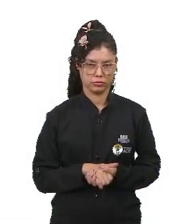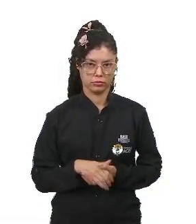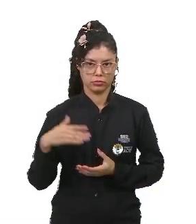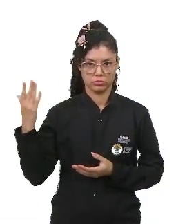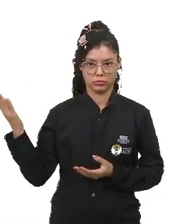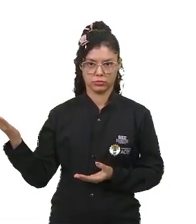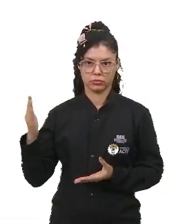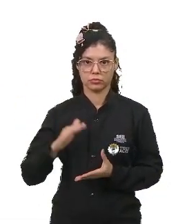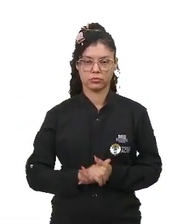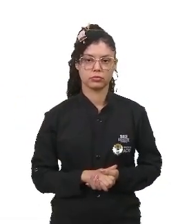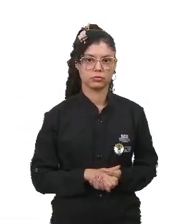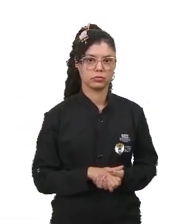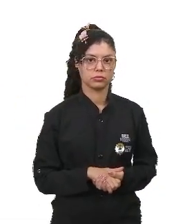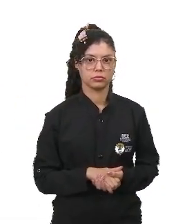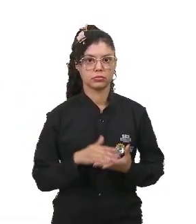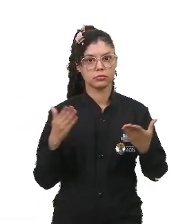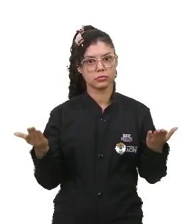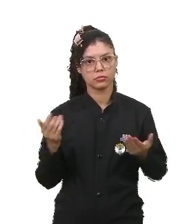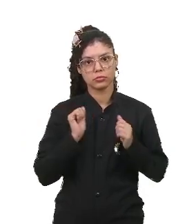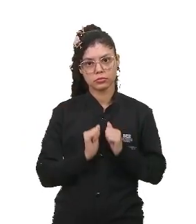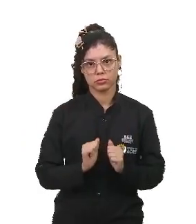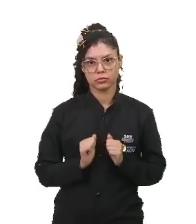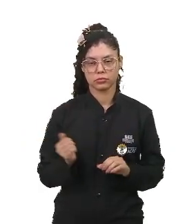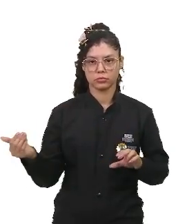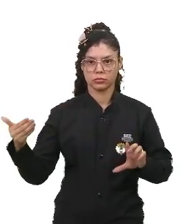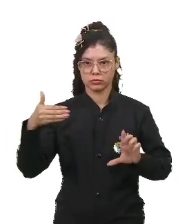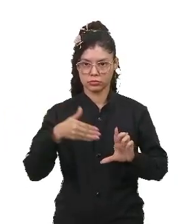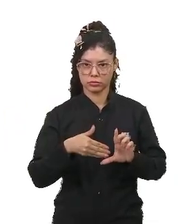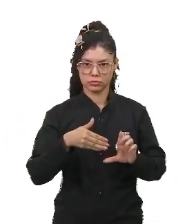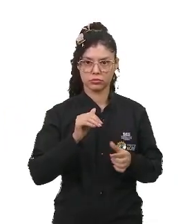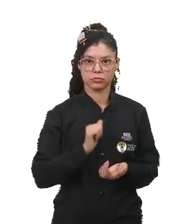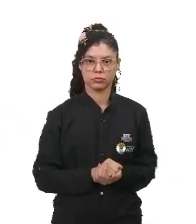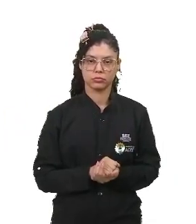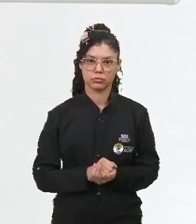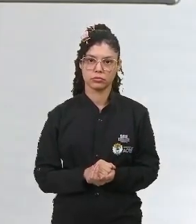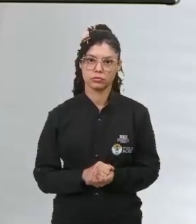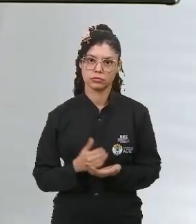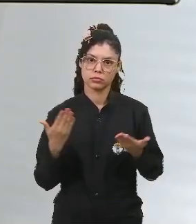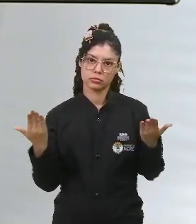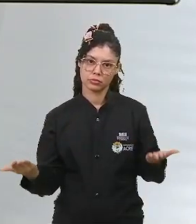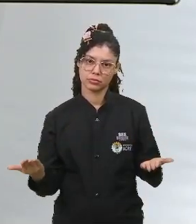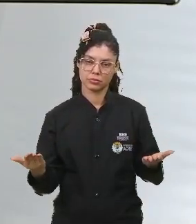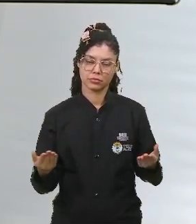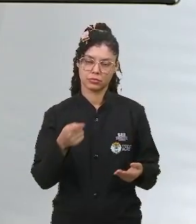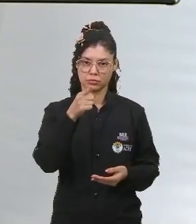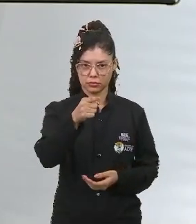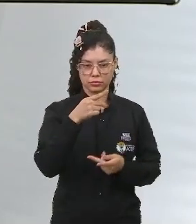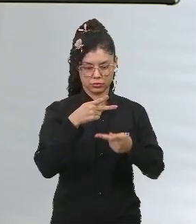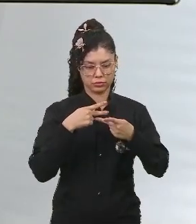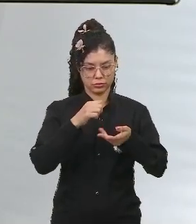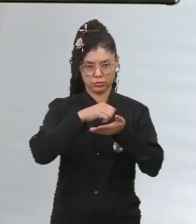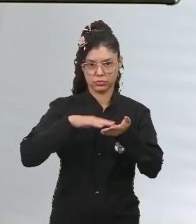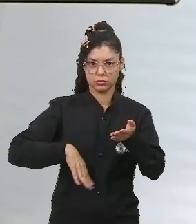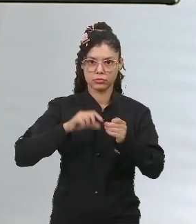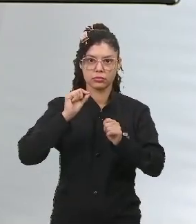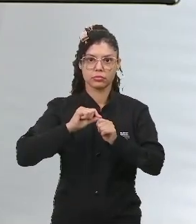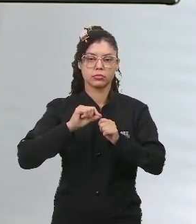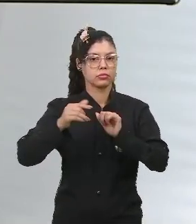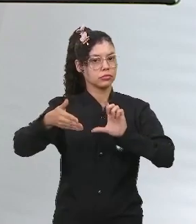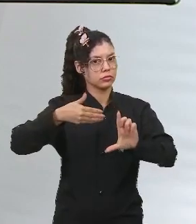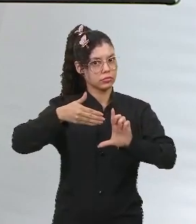Aqui nós temos as nossas referências, que você também pode acessar online, e eu deixo o convite para você fazer a atividade que está